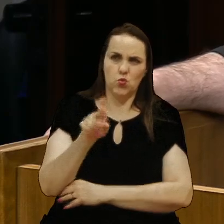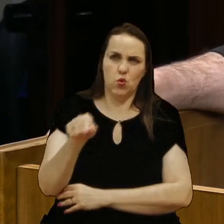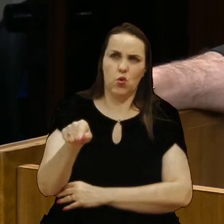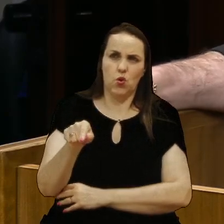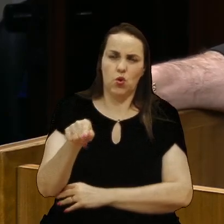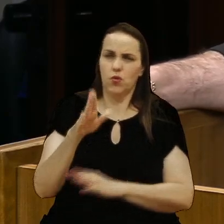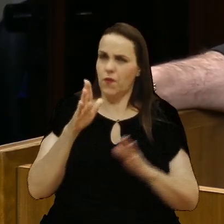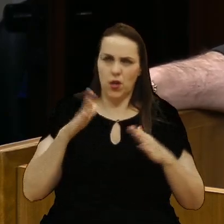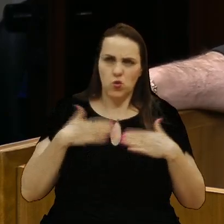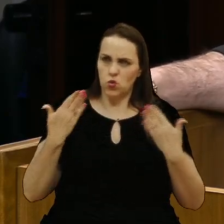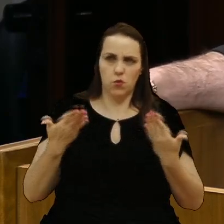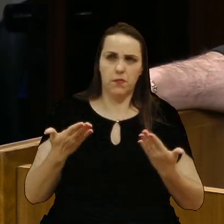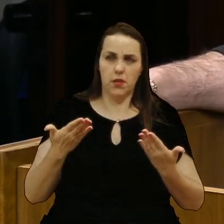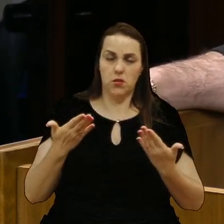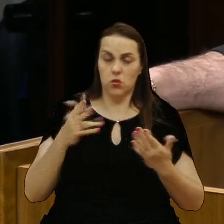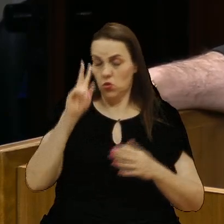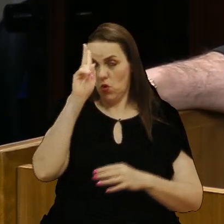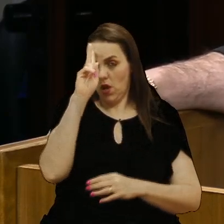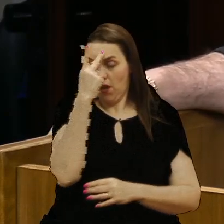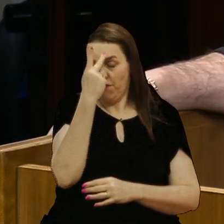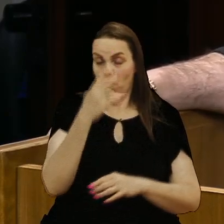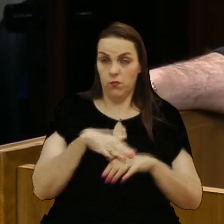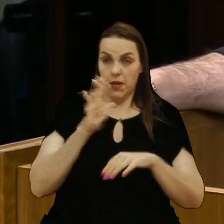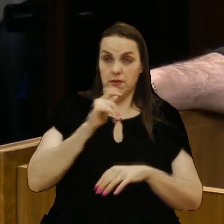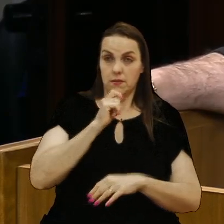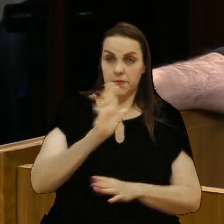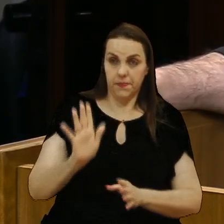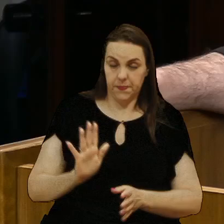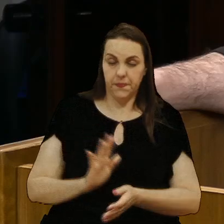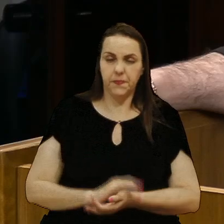pelo contrário, só me revolta.